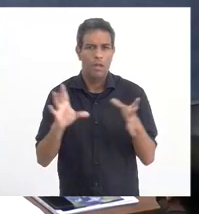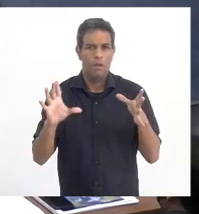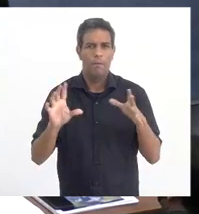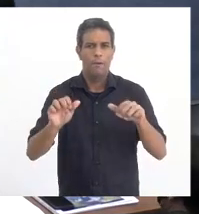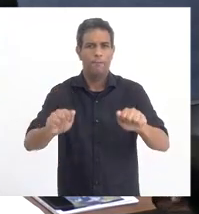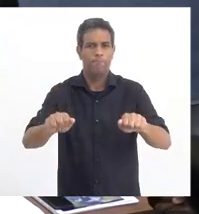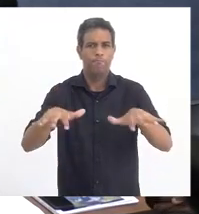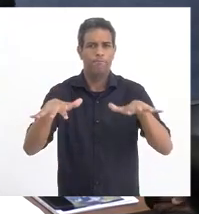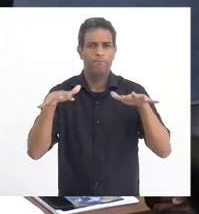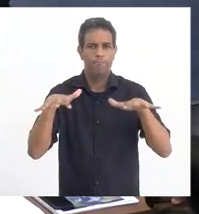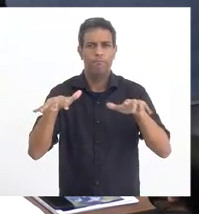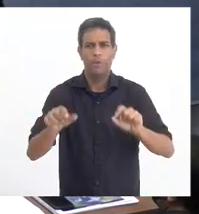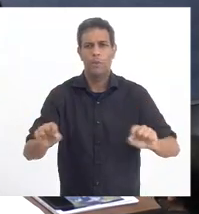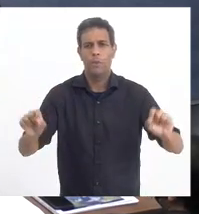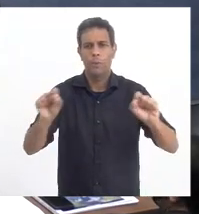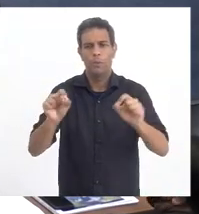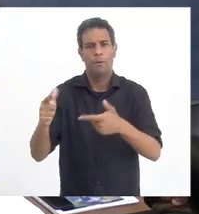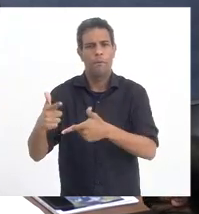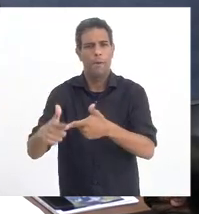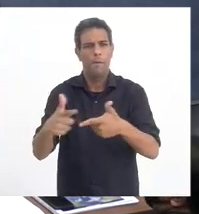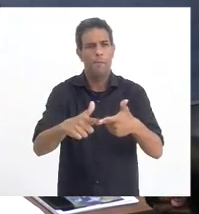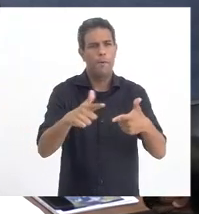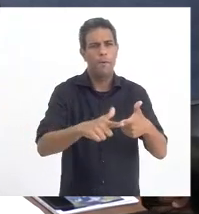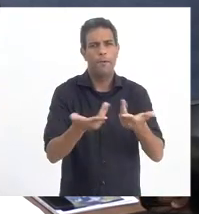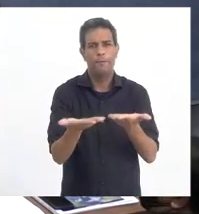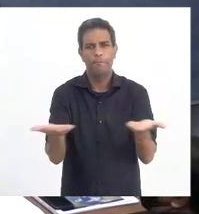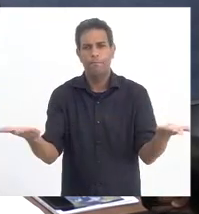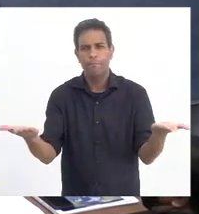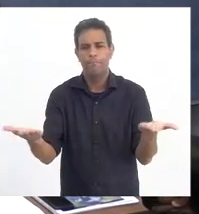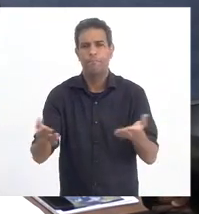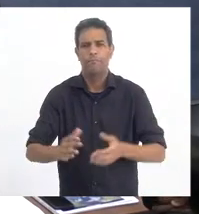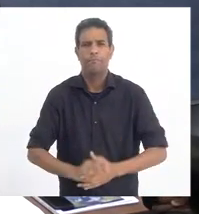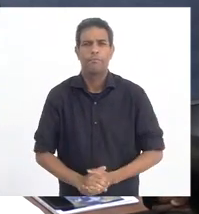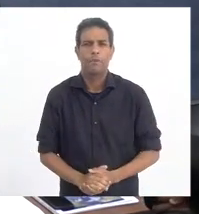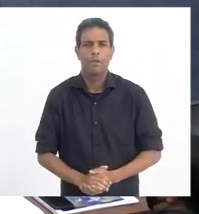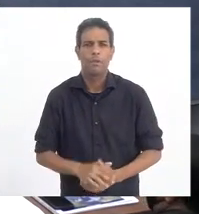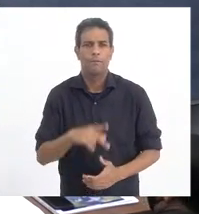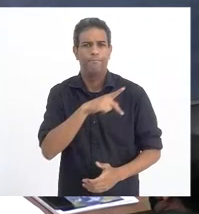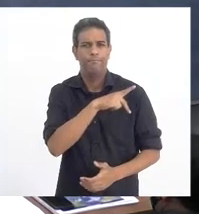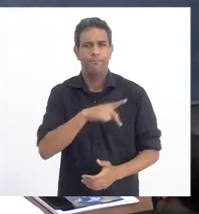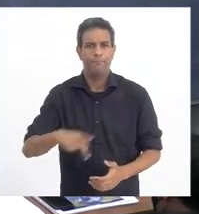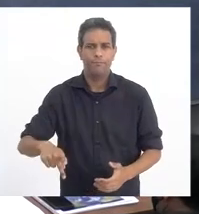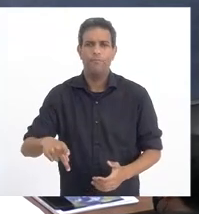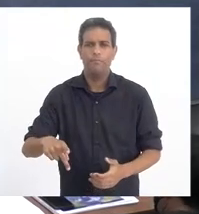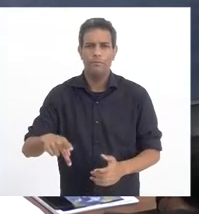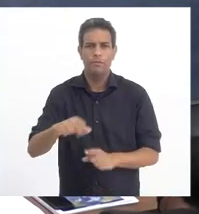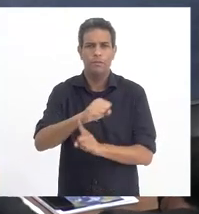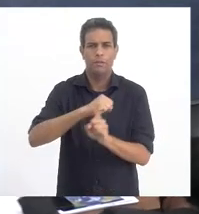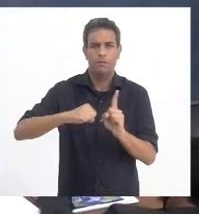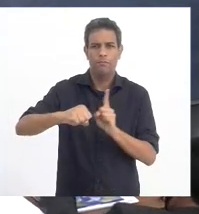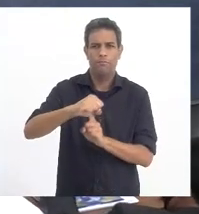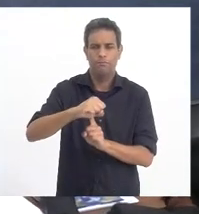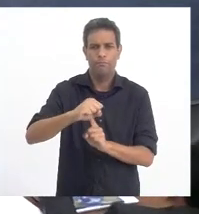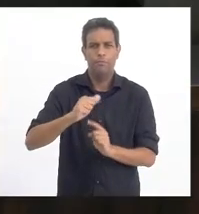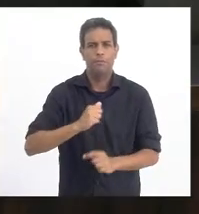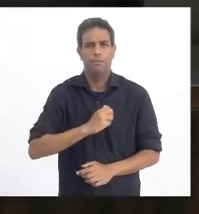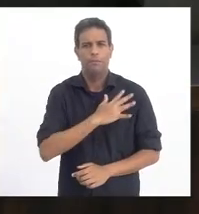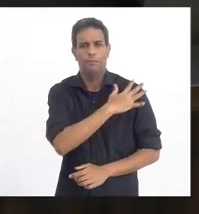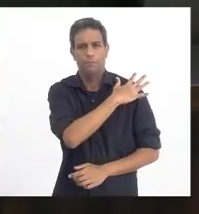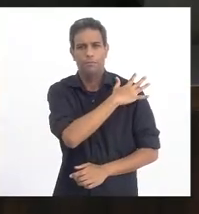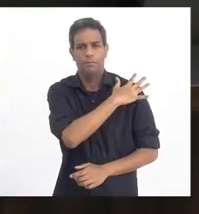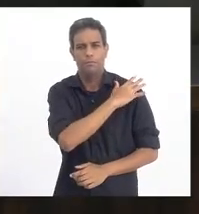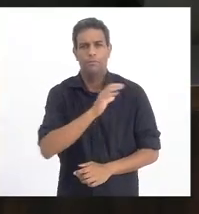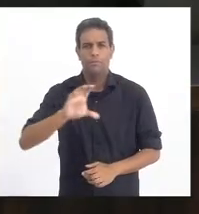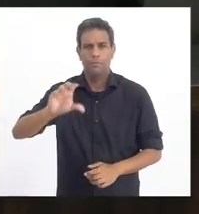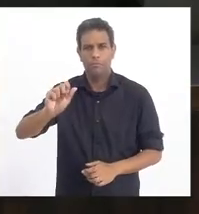usa a tribuna em uma vez problema nenhum colônia o presidente da associação quero citar aqui o Coronel bombeiro